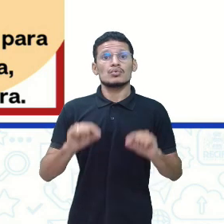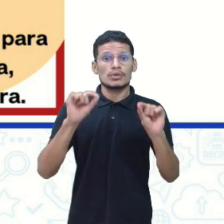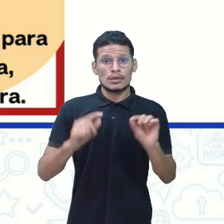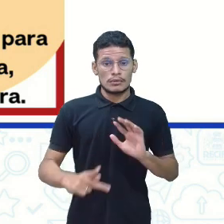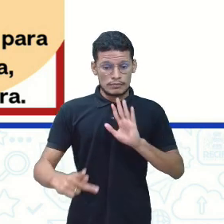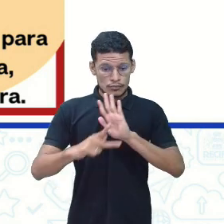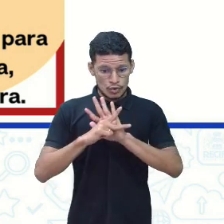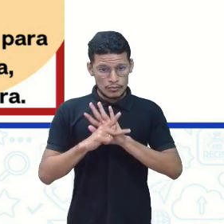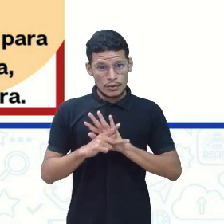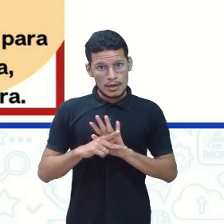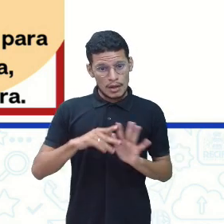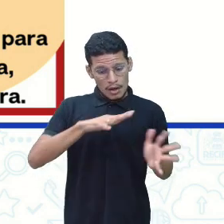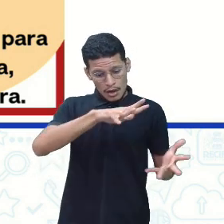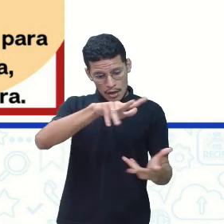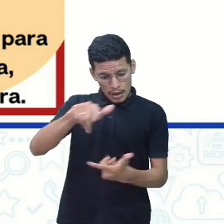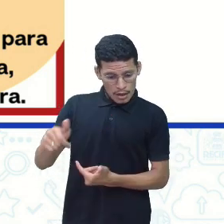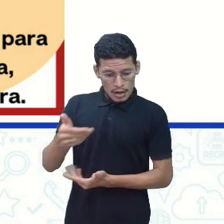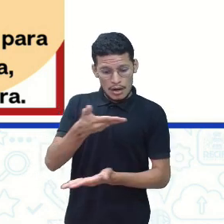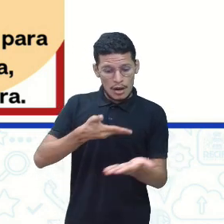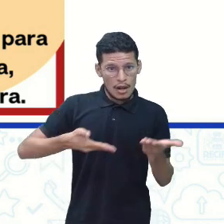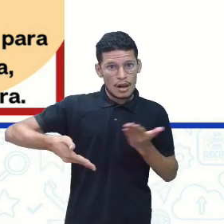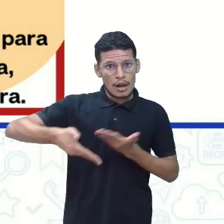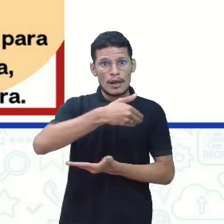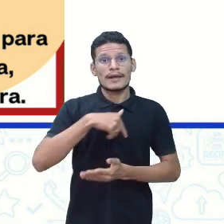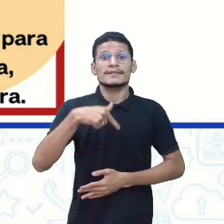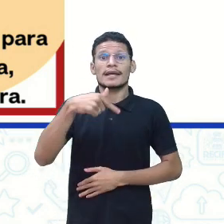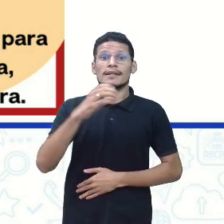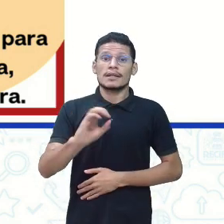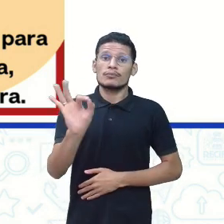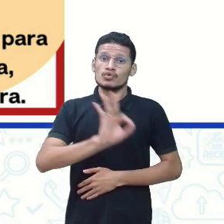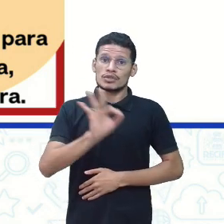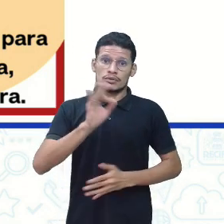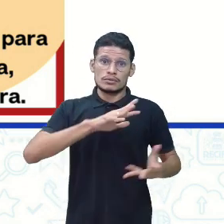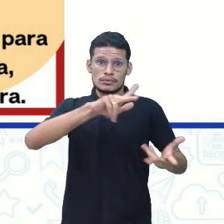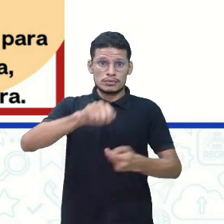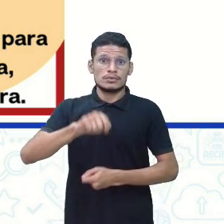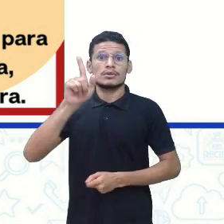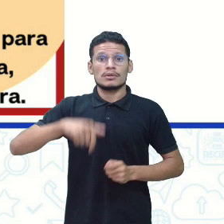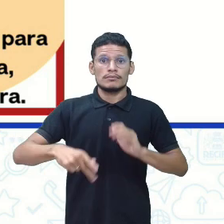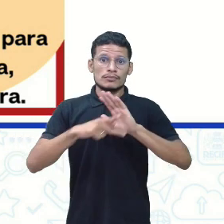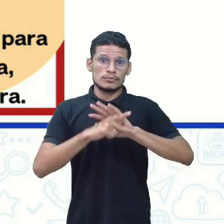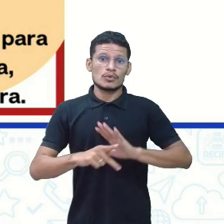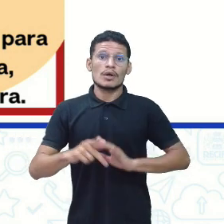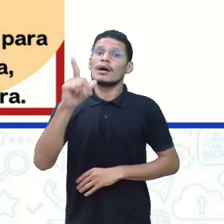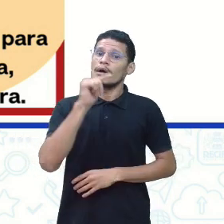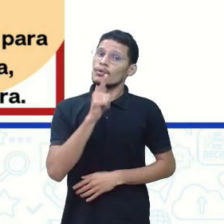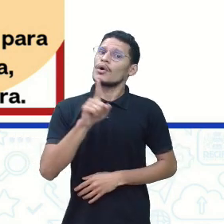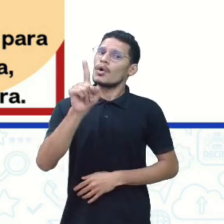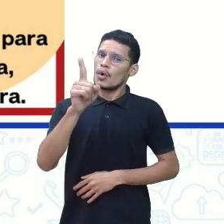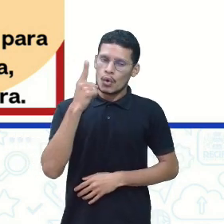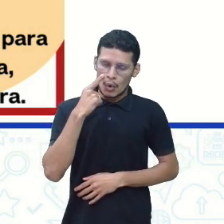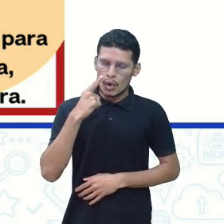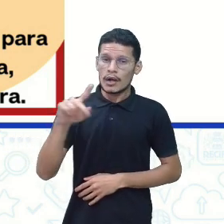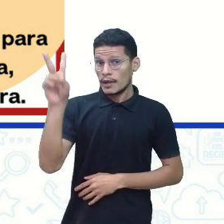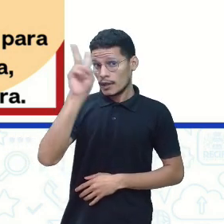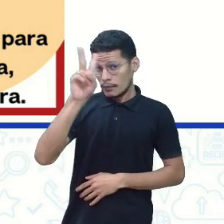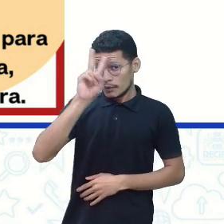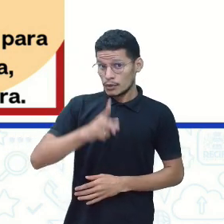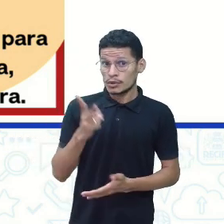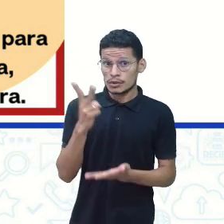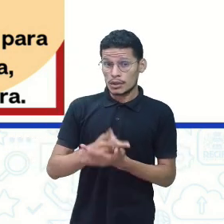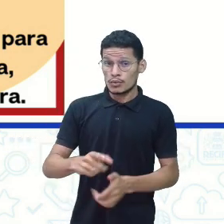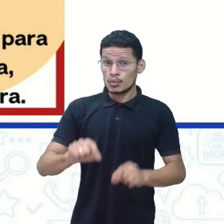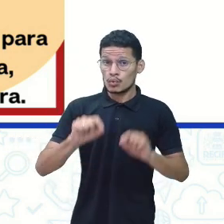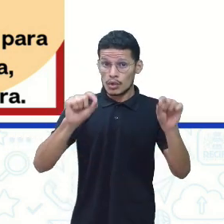água. 70% do nosso planeta é coberto por água. Lembrando sempre que